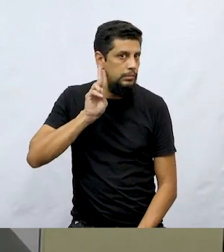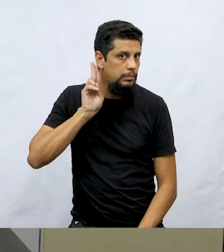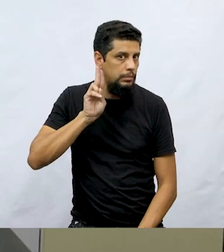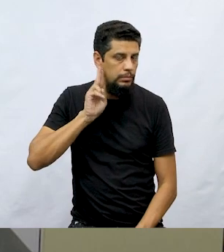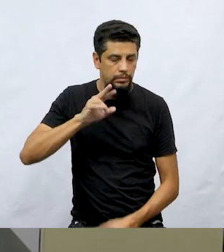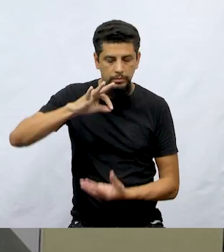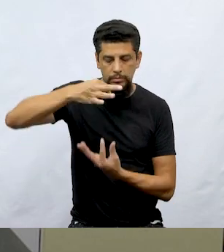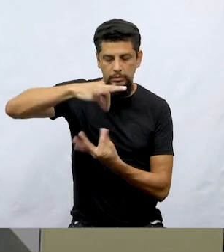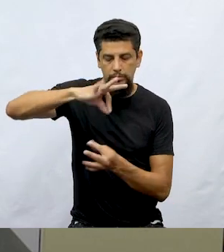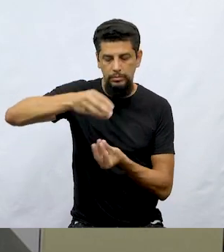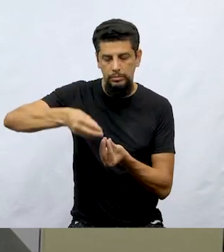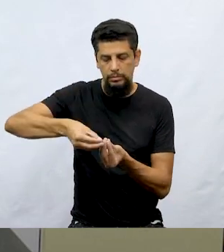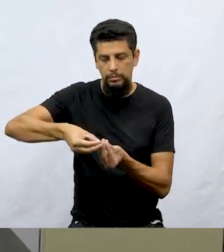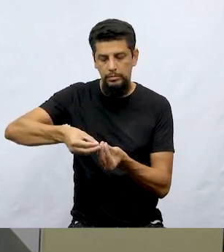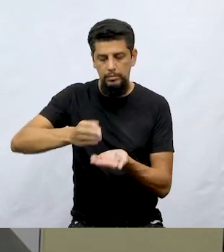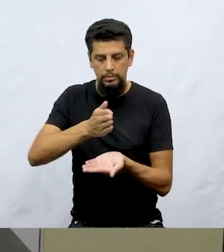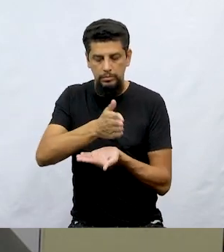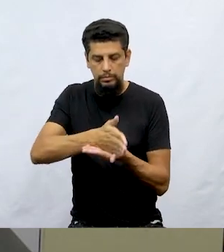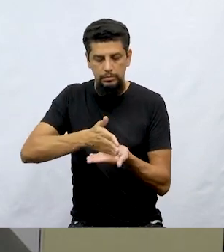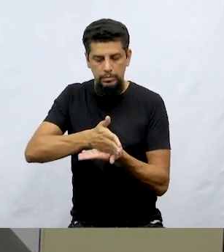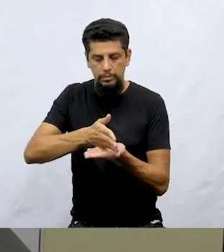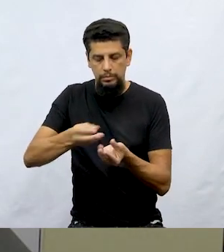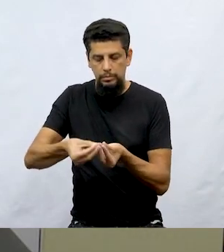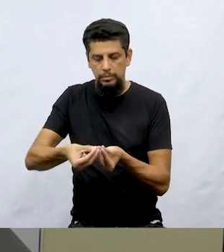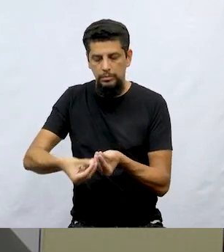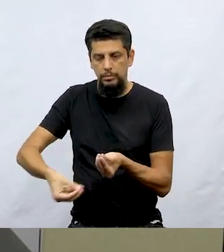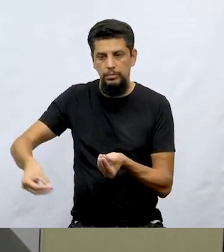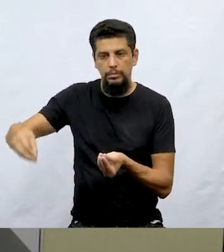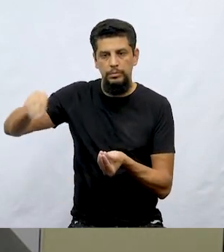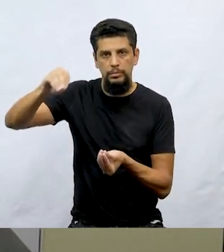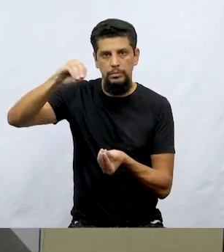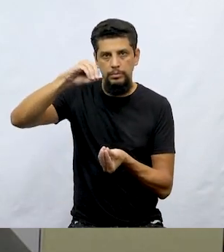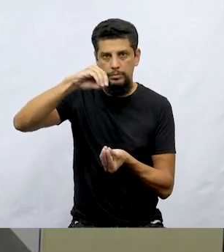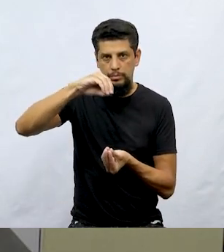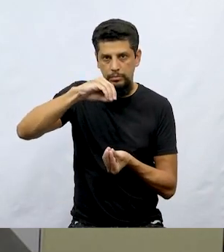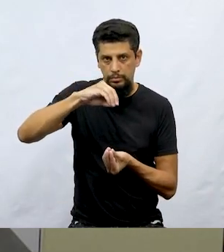e vamos dobrá-la ao meio, desta forma aqui, ó.